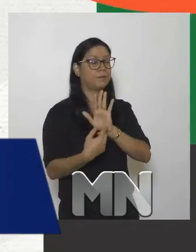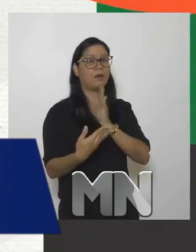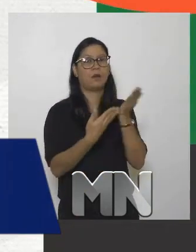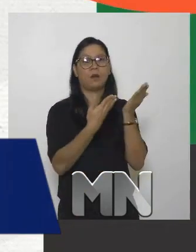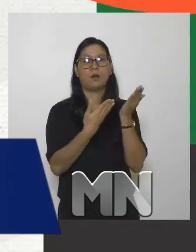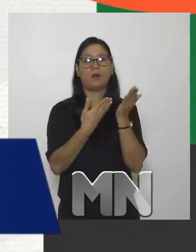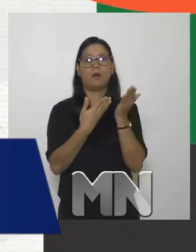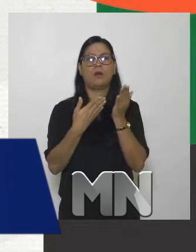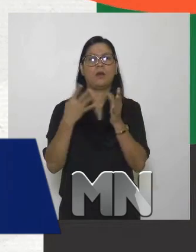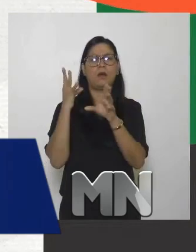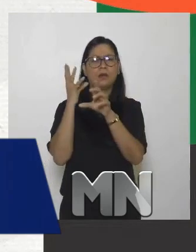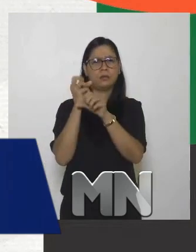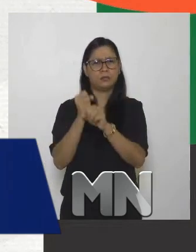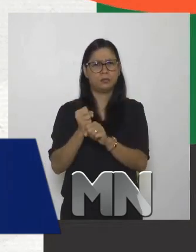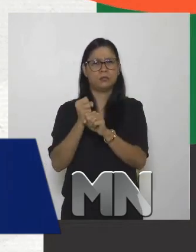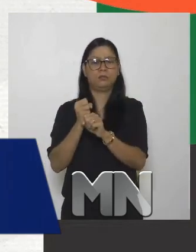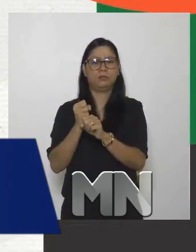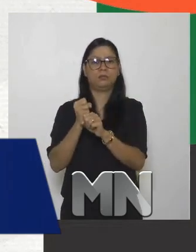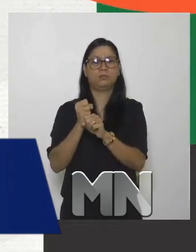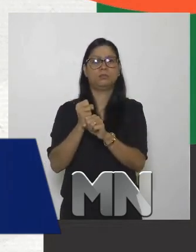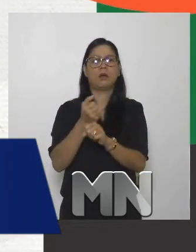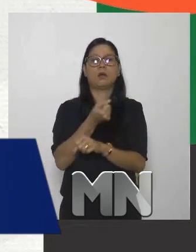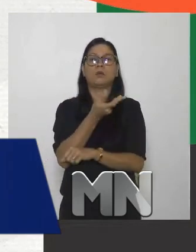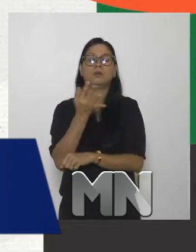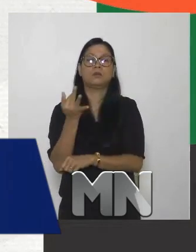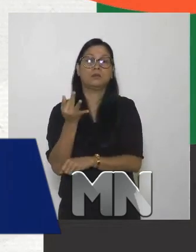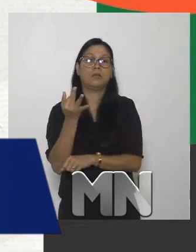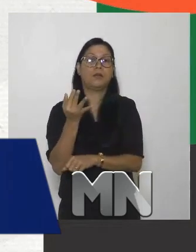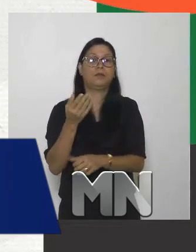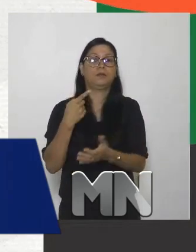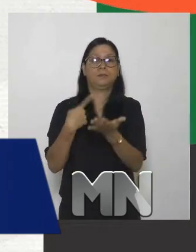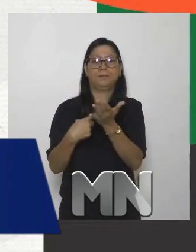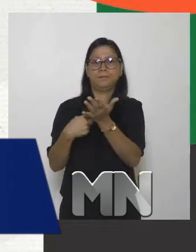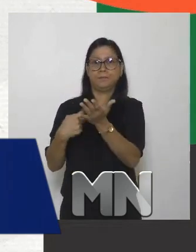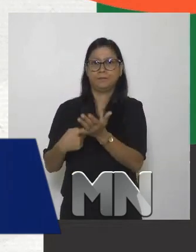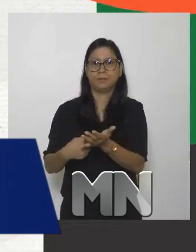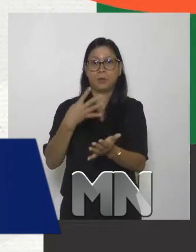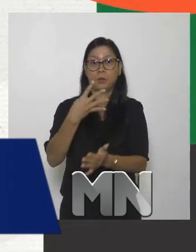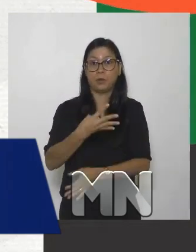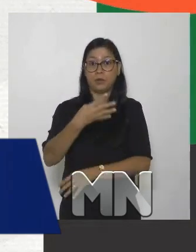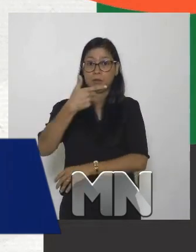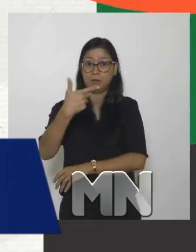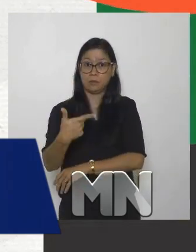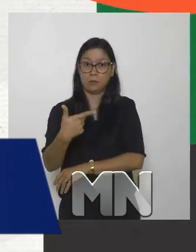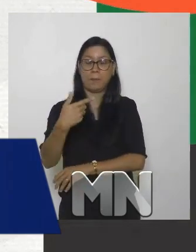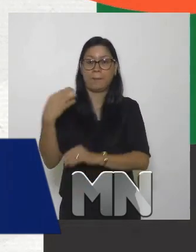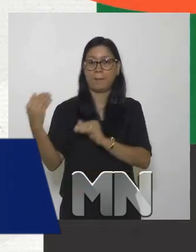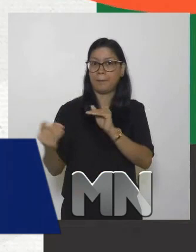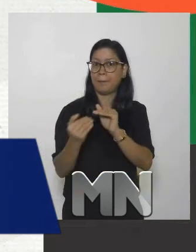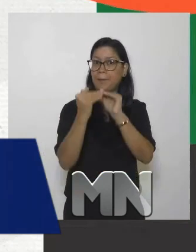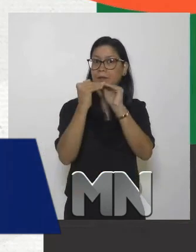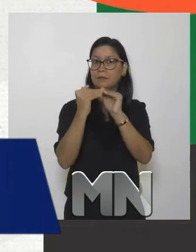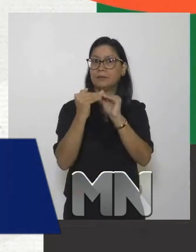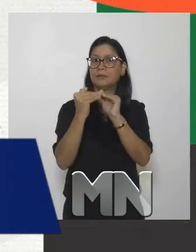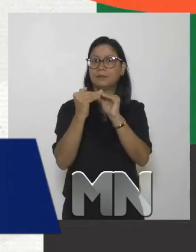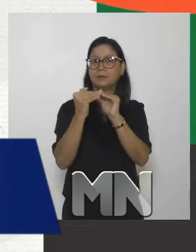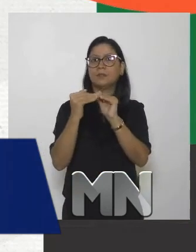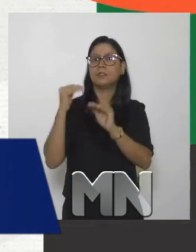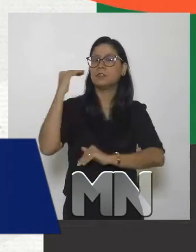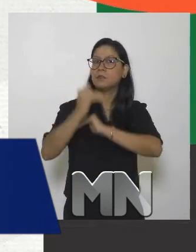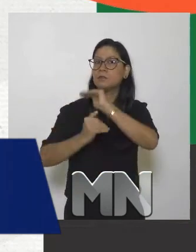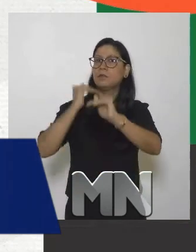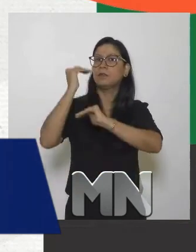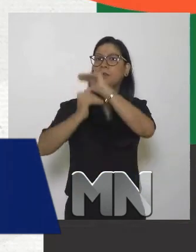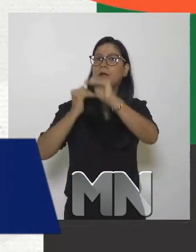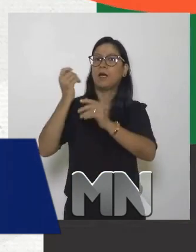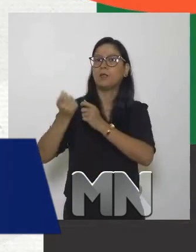Unidos, na maior potência mundial. Então, o Brasil abrindo, o Piauí abrindo as portas para o mercado internacional. Isso